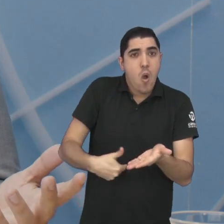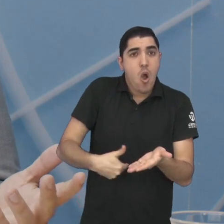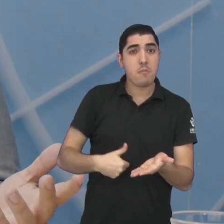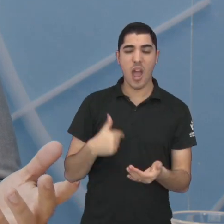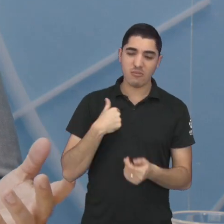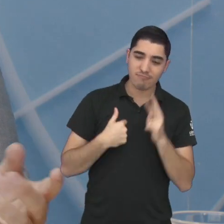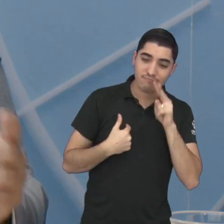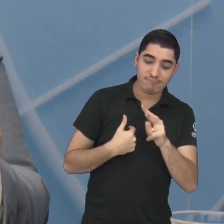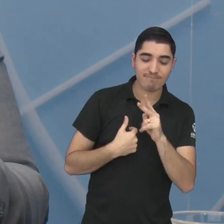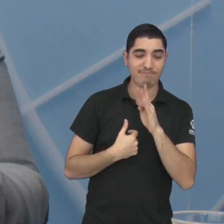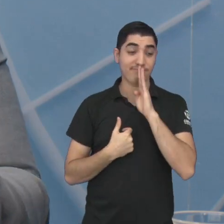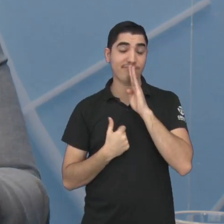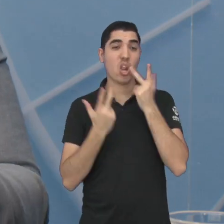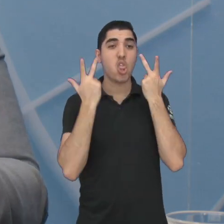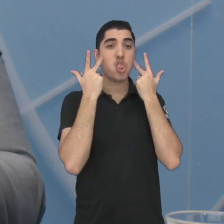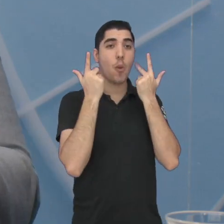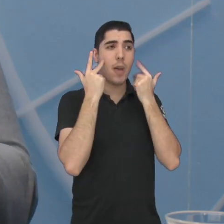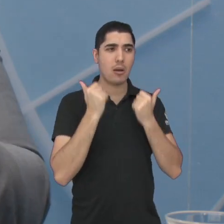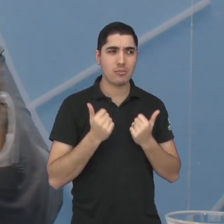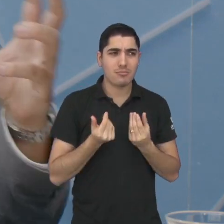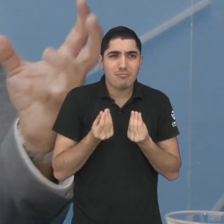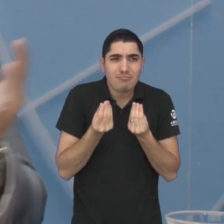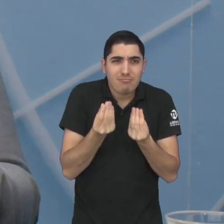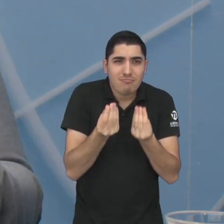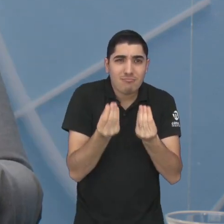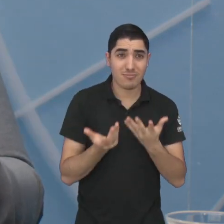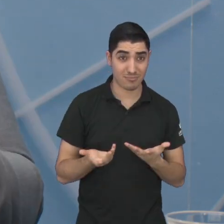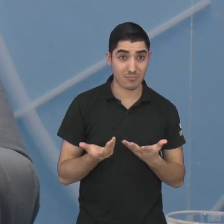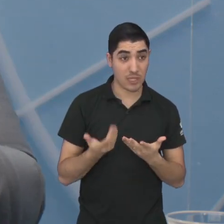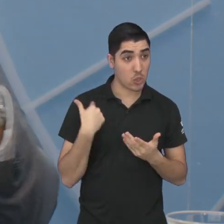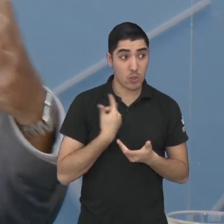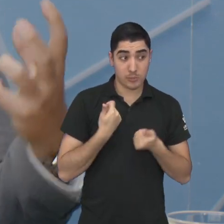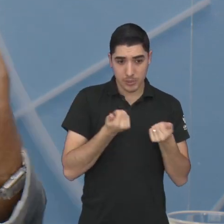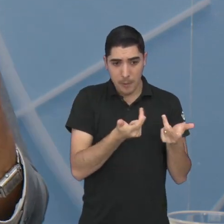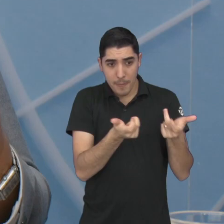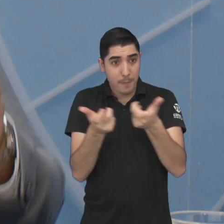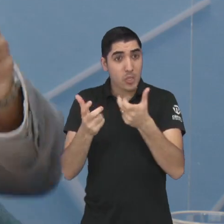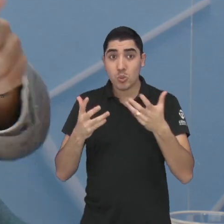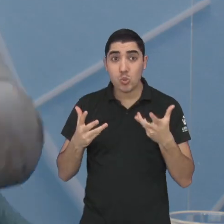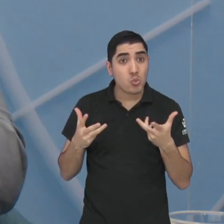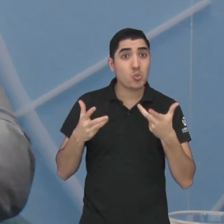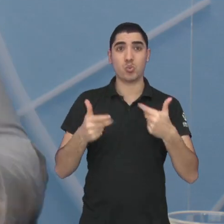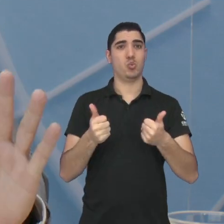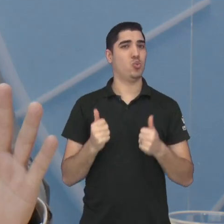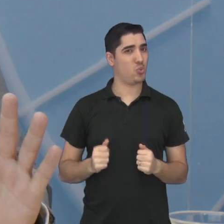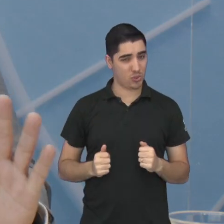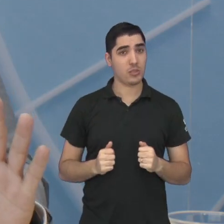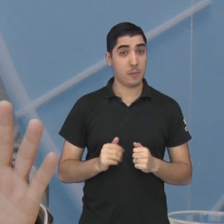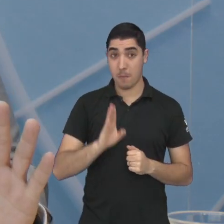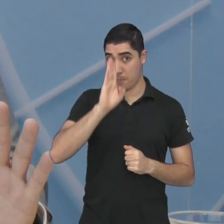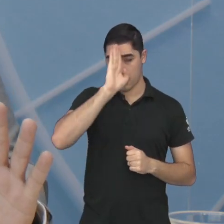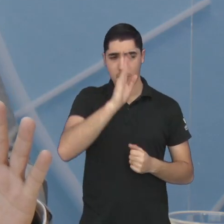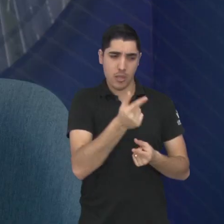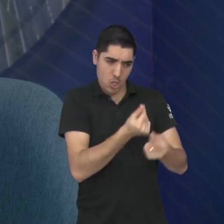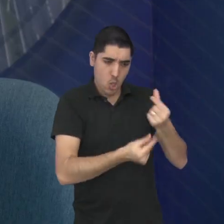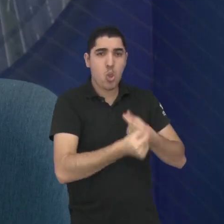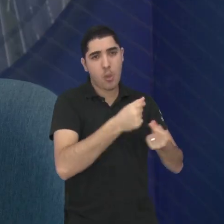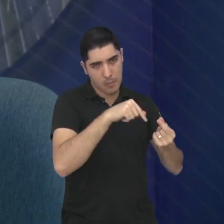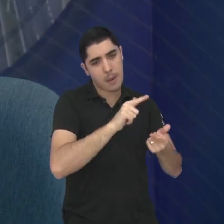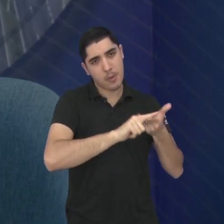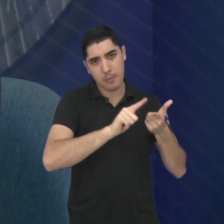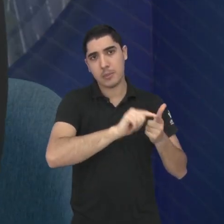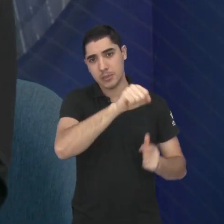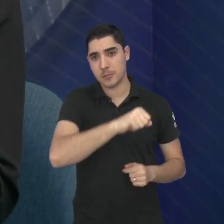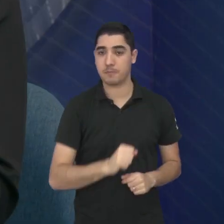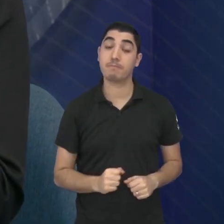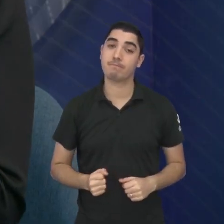mais. Então, acho que é uma questão da gente ver em todas as dimensões, a gente precisa olhar de todas as dimensões. A econômica é uma das principais, com certeza, né? É